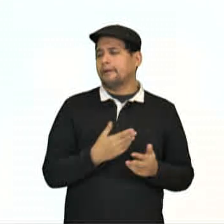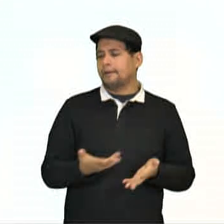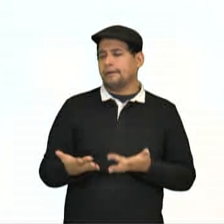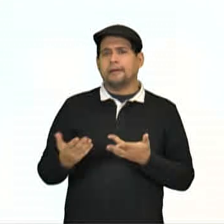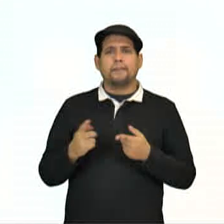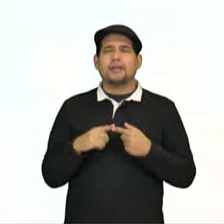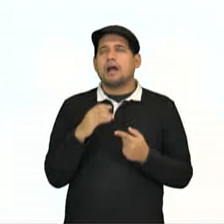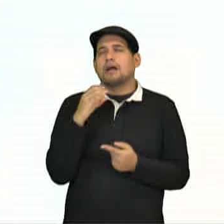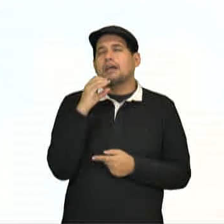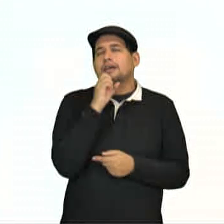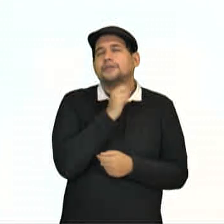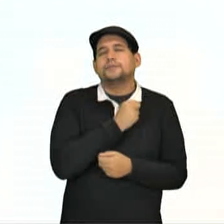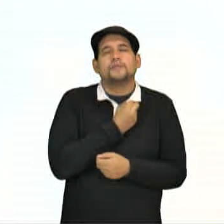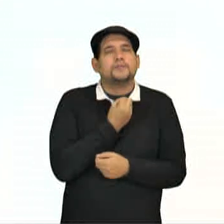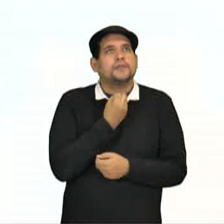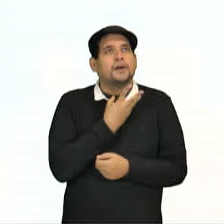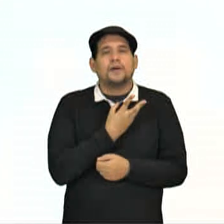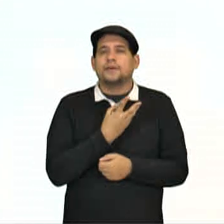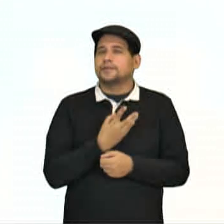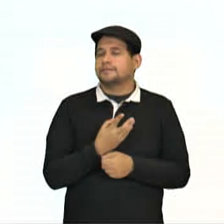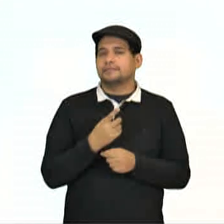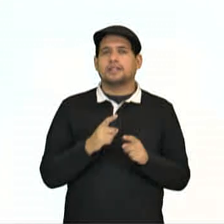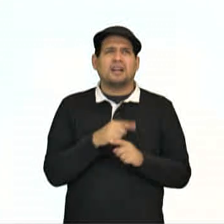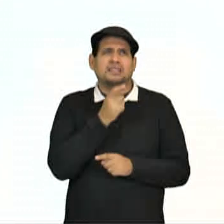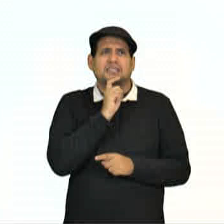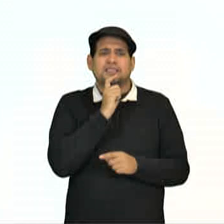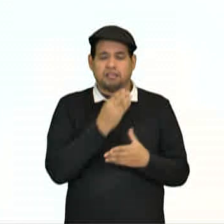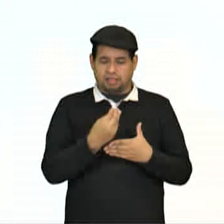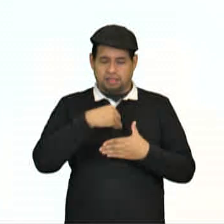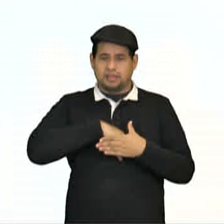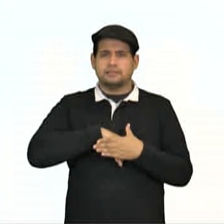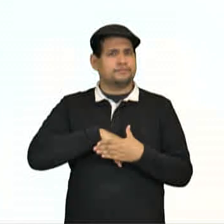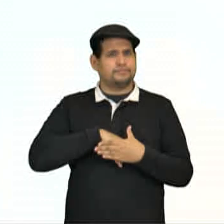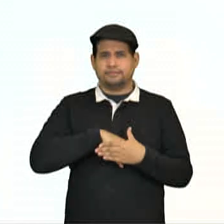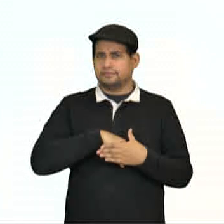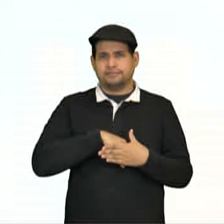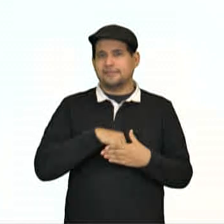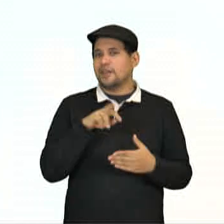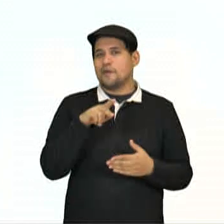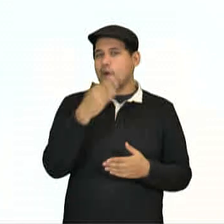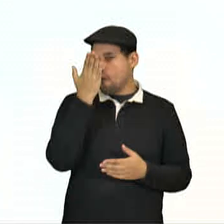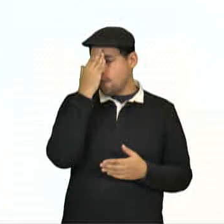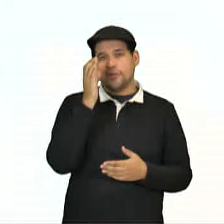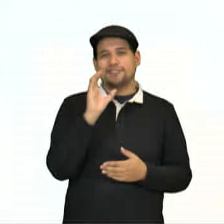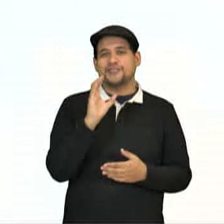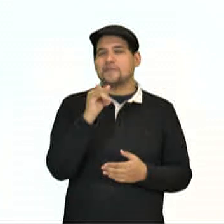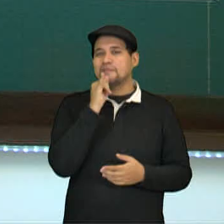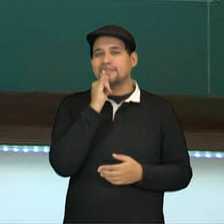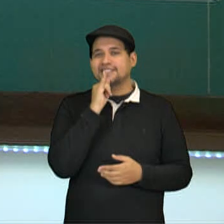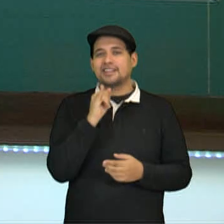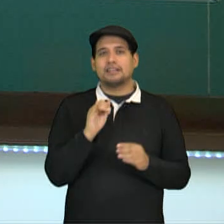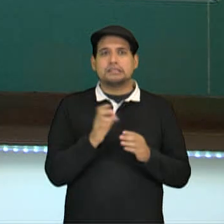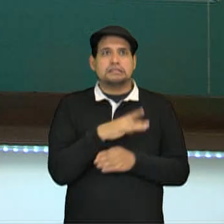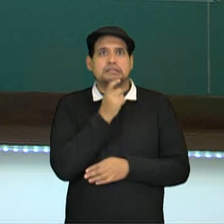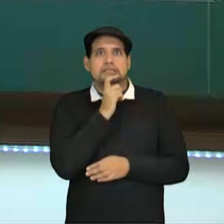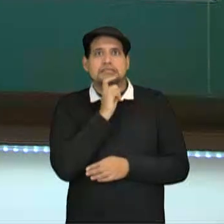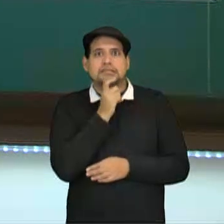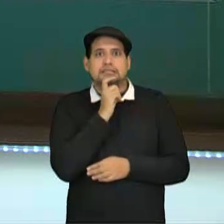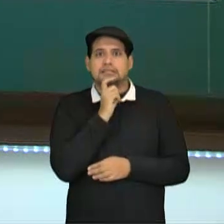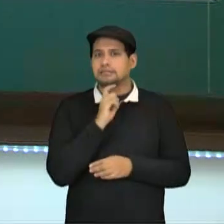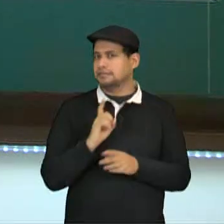tá quentinho, o inverno, né? Não são parasitas curitibanos, não, que né, muito